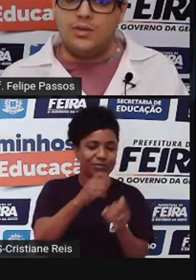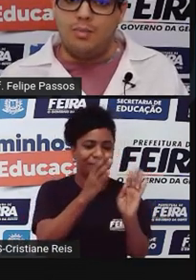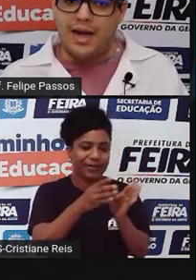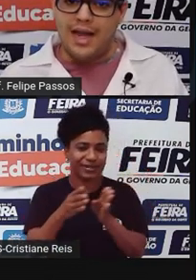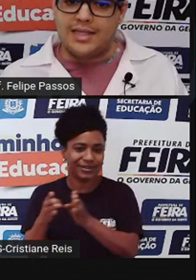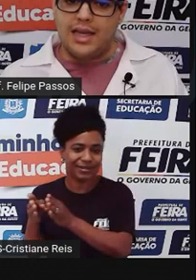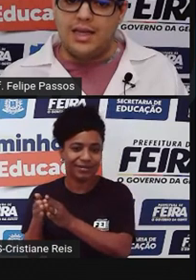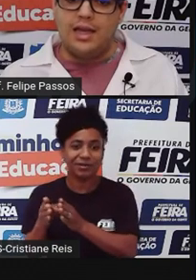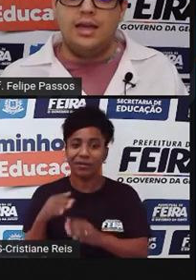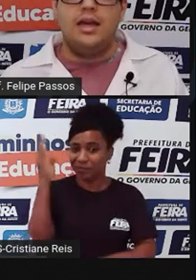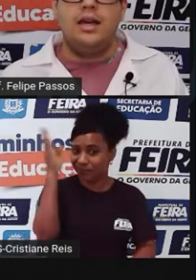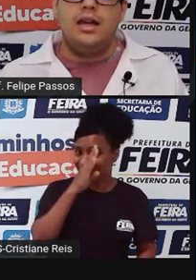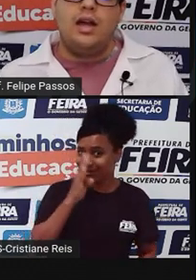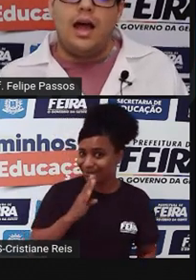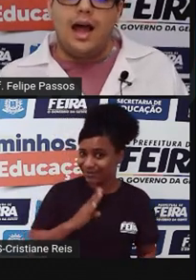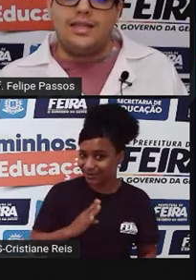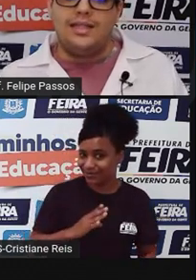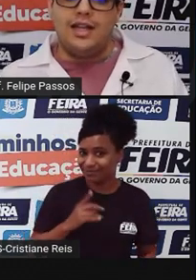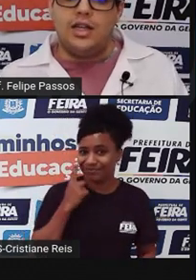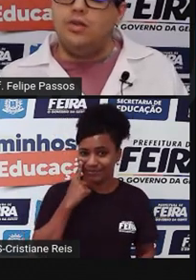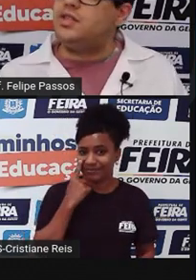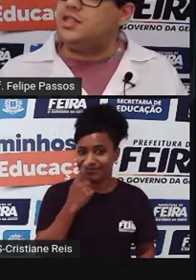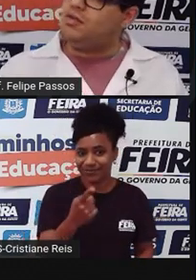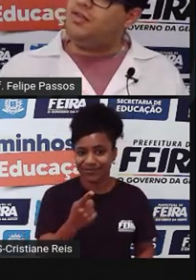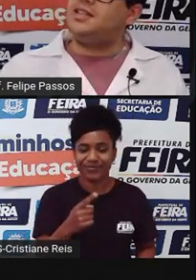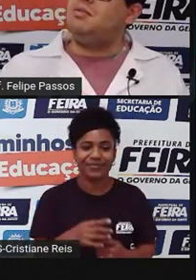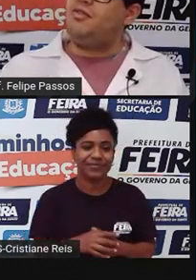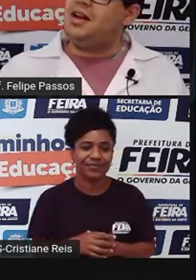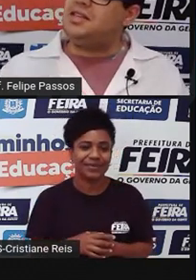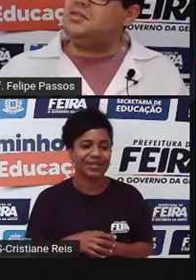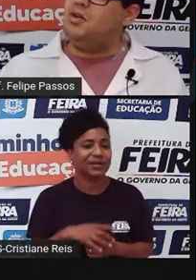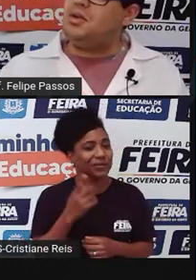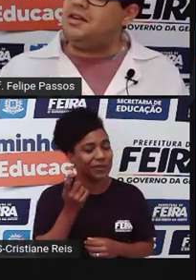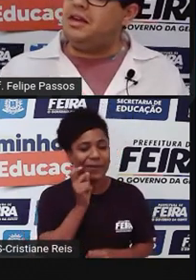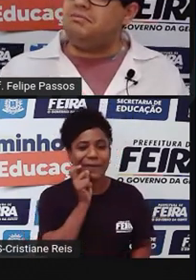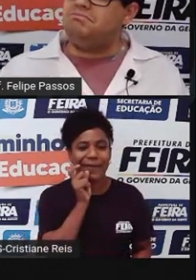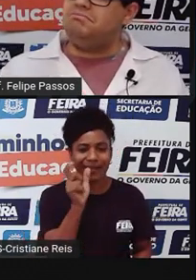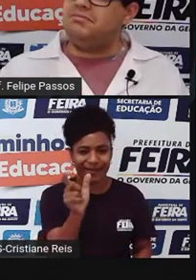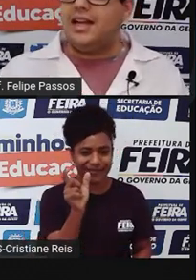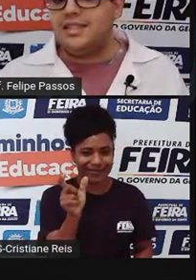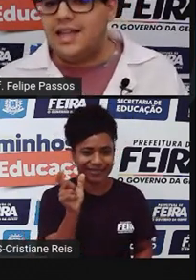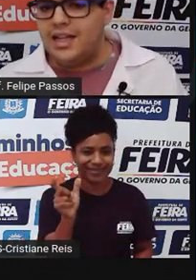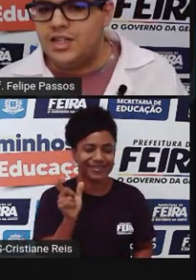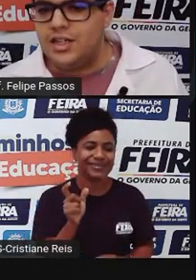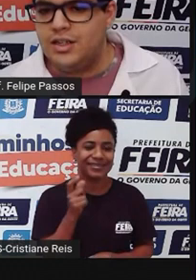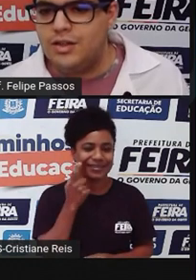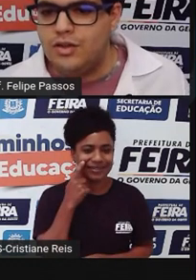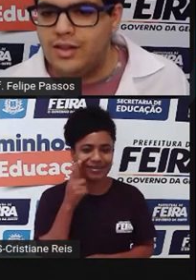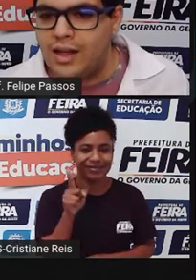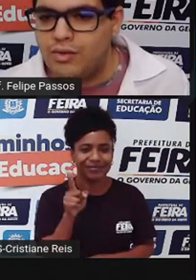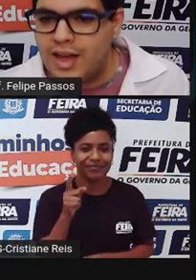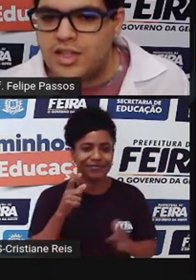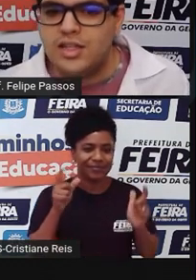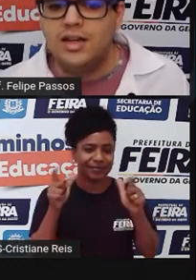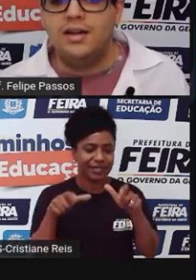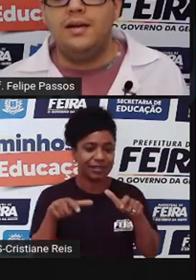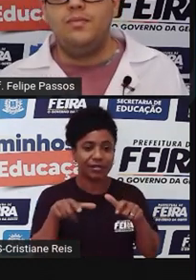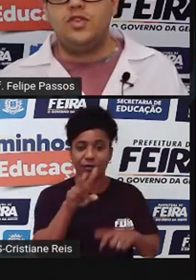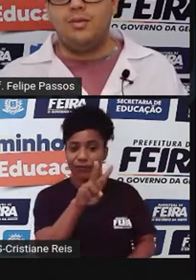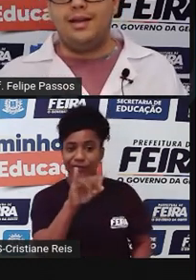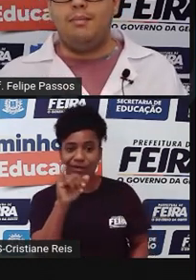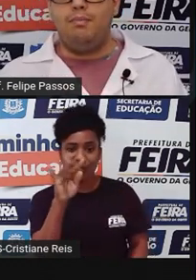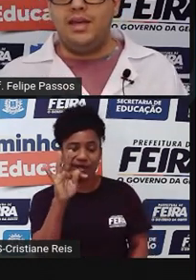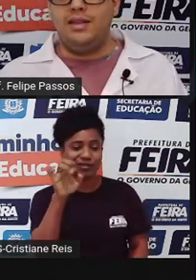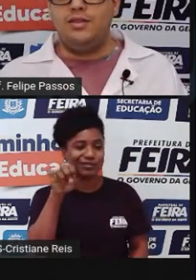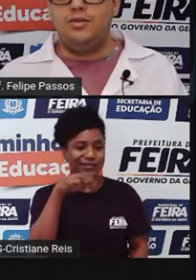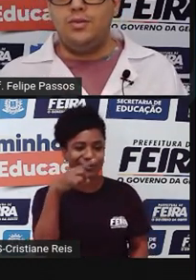só Brasil aparece aí em a cidade eu não sei se eu vou saber falar esse nome aí em a cidade lá no Vietnã